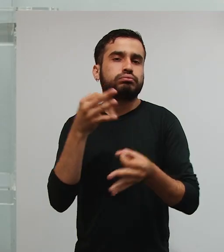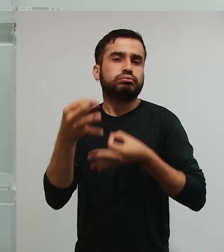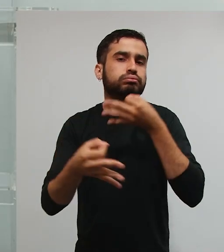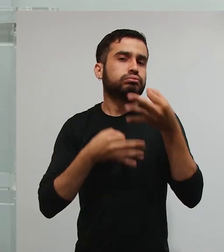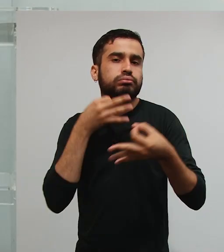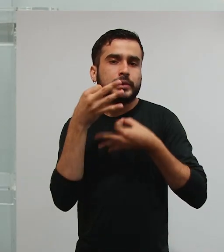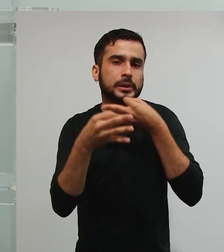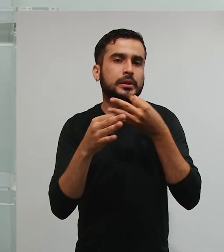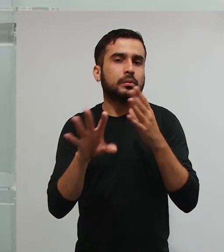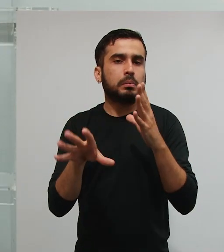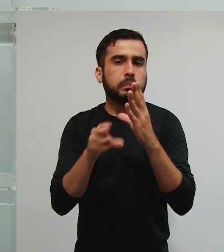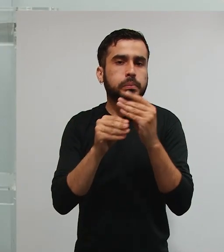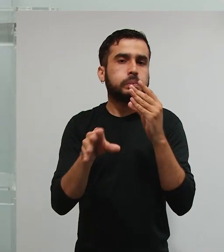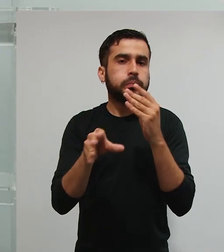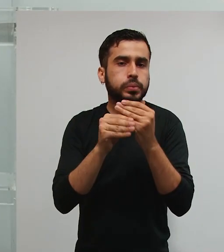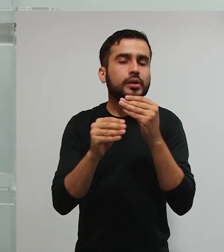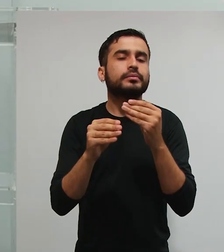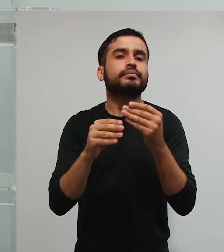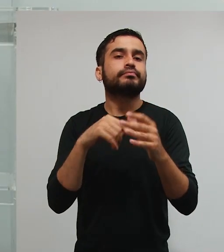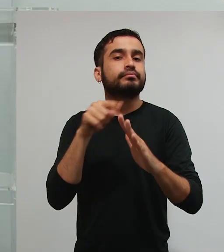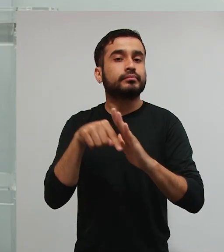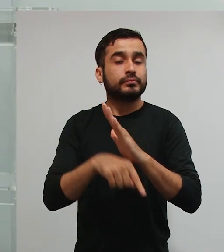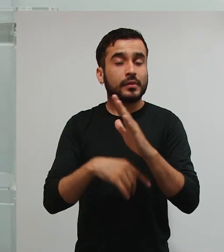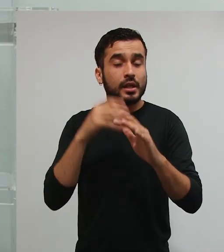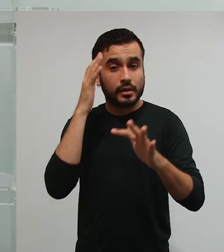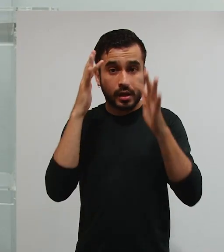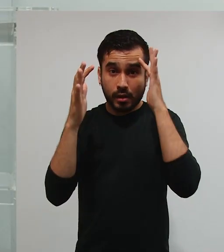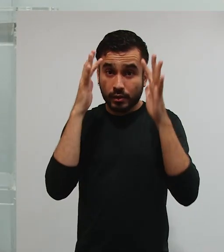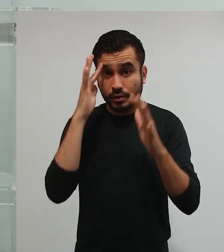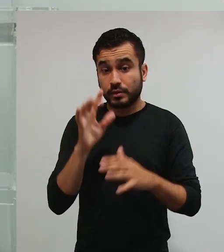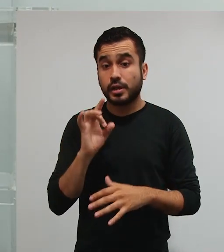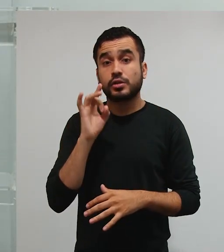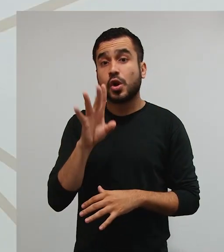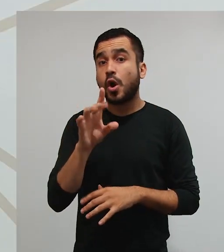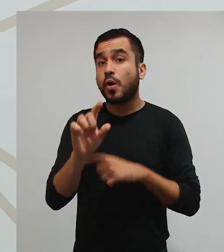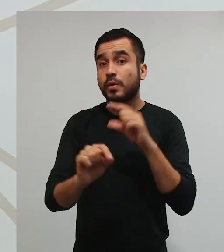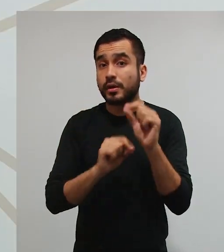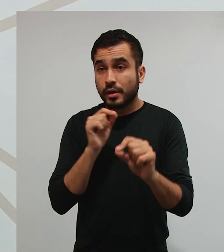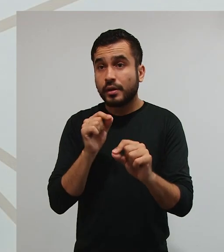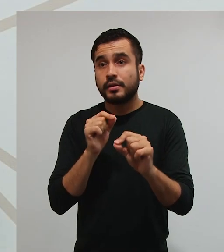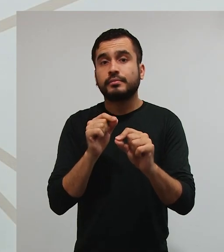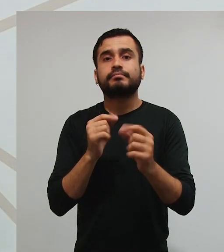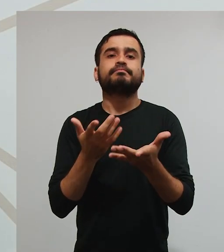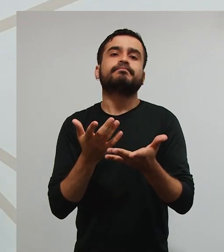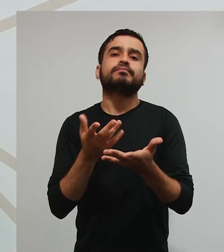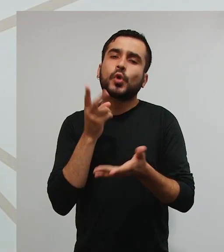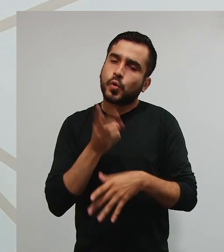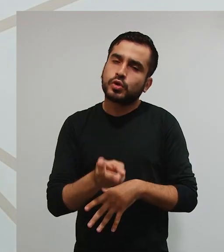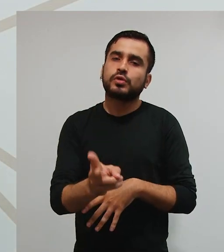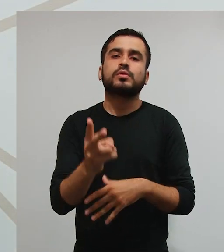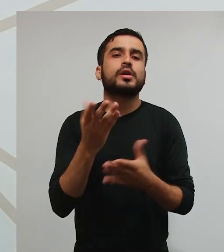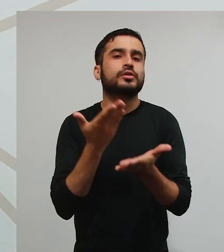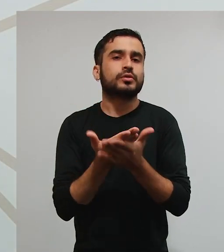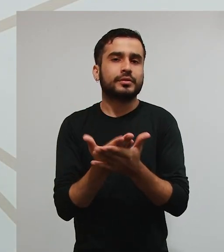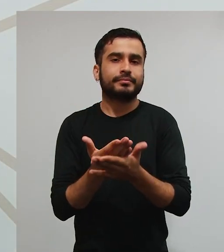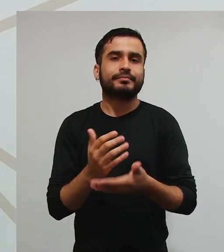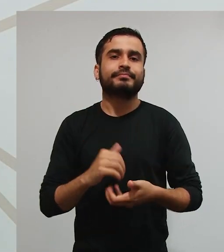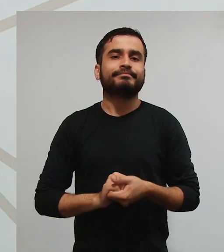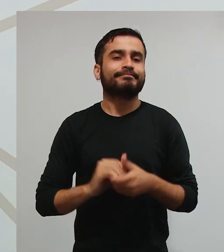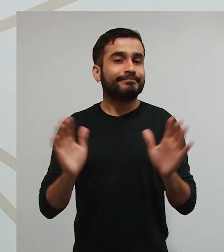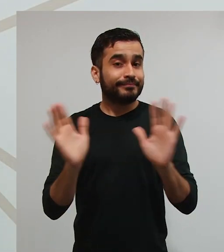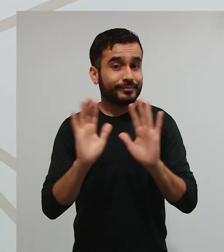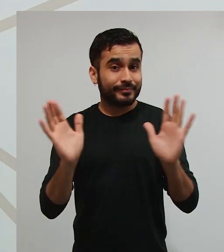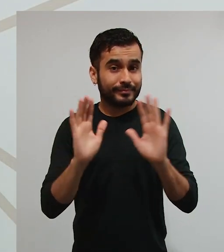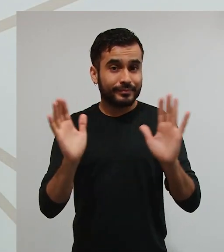comentadas e trazidas para aprofundamentos teóricos. E é só o quê? É só você seguir reto toda a vida, que é logo ali.